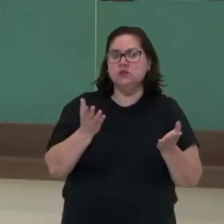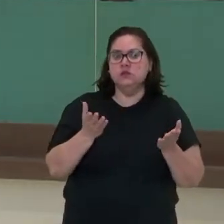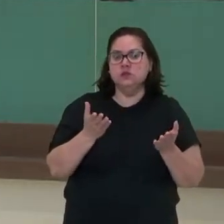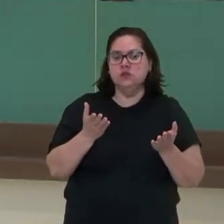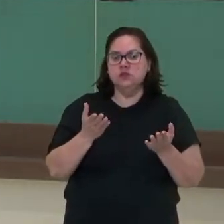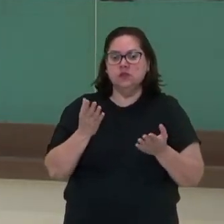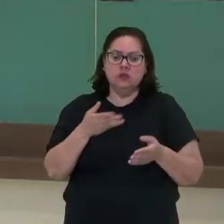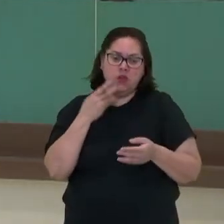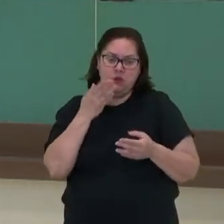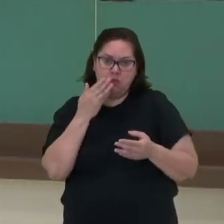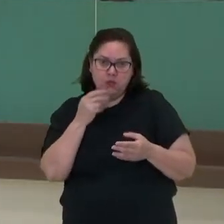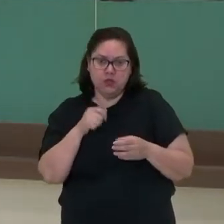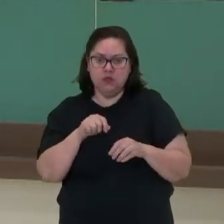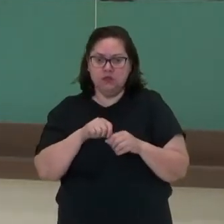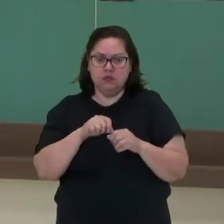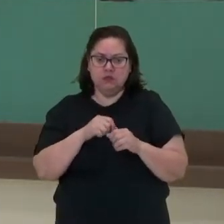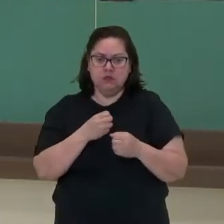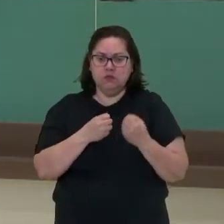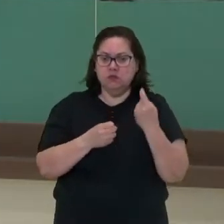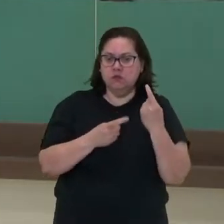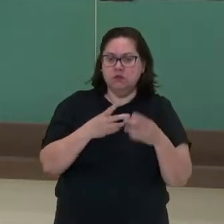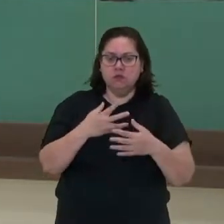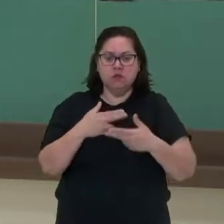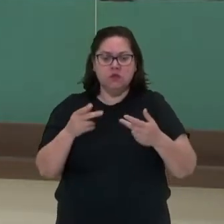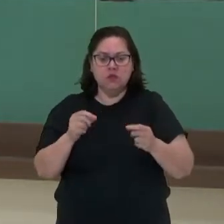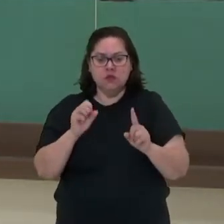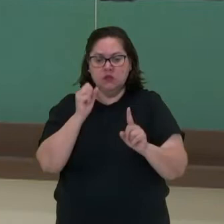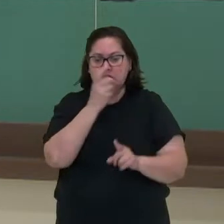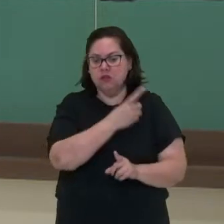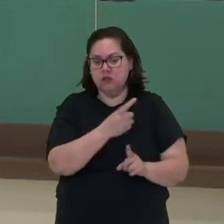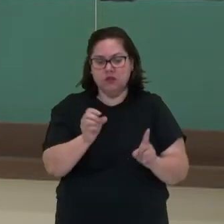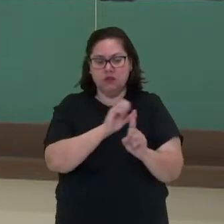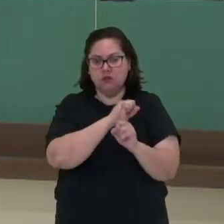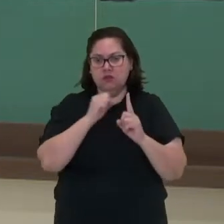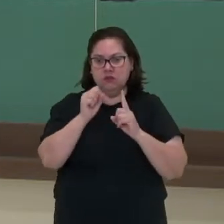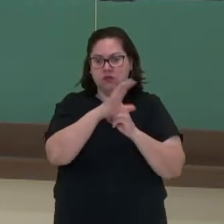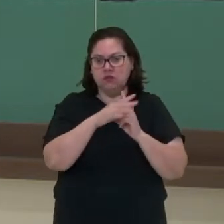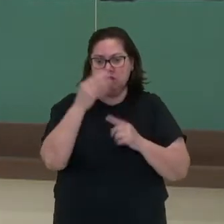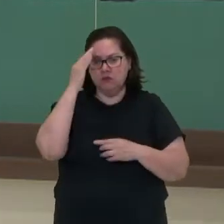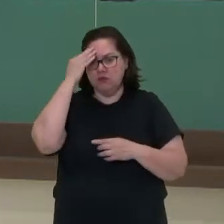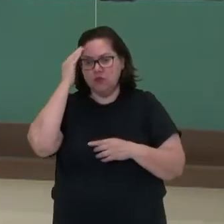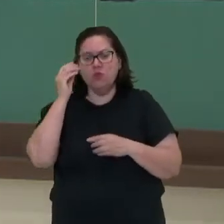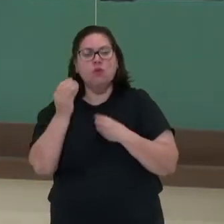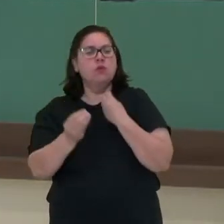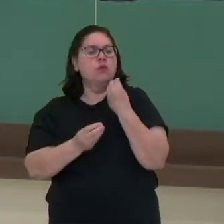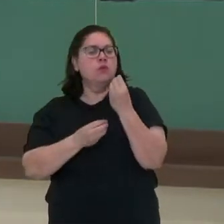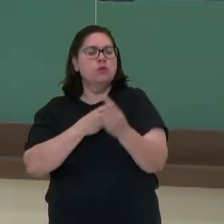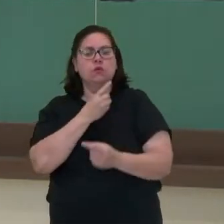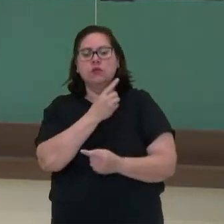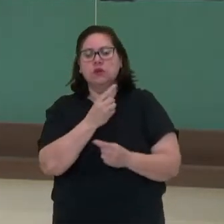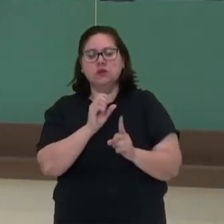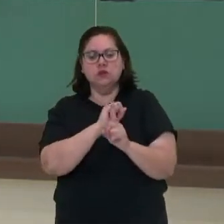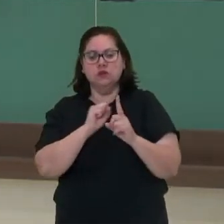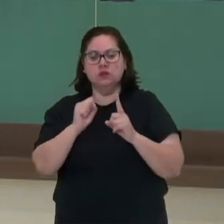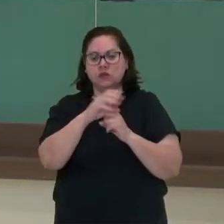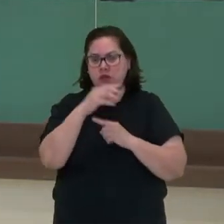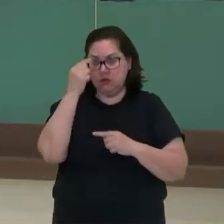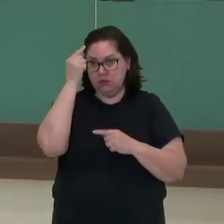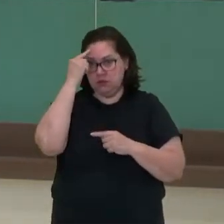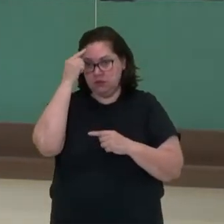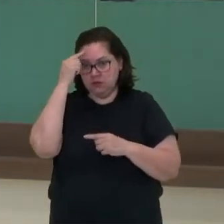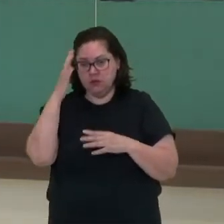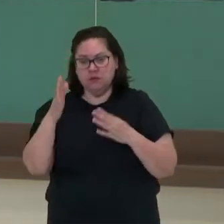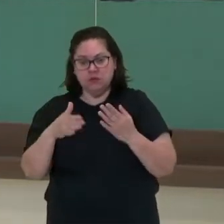da sua culinária. Então a gente vai ver vários aspectos de cada sociedade e a gente vai compreender como cada sociedade pensava